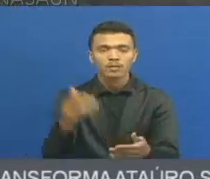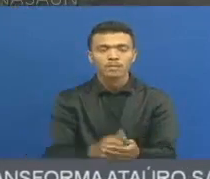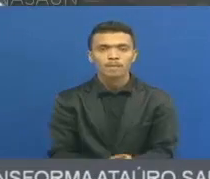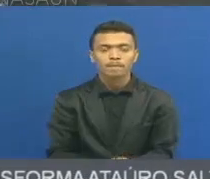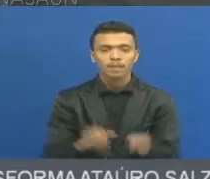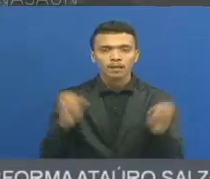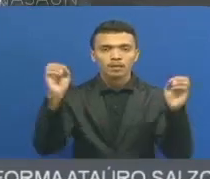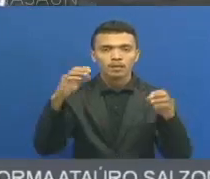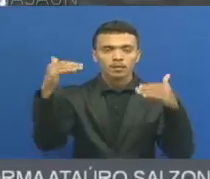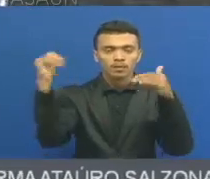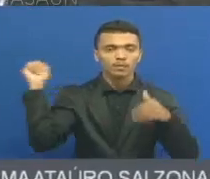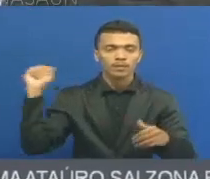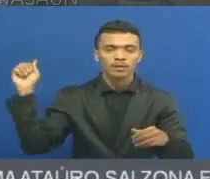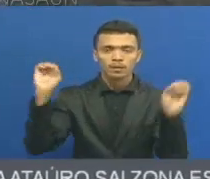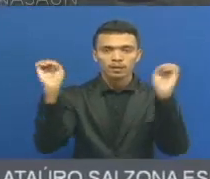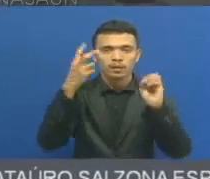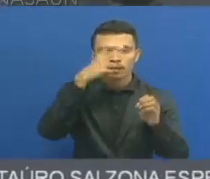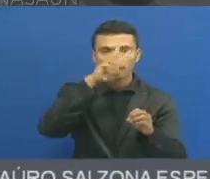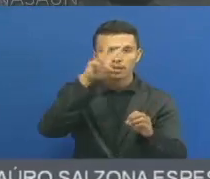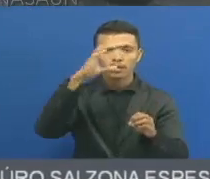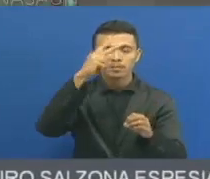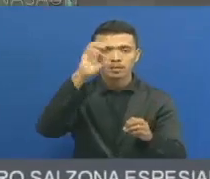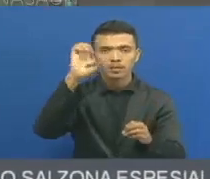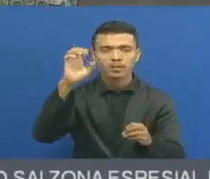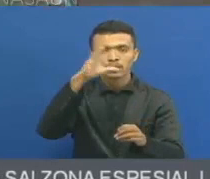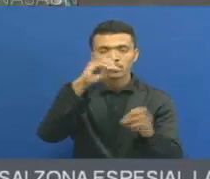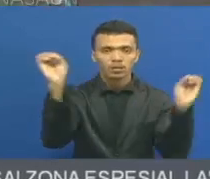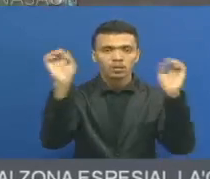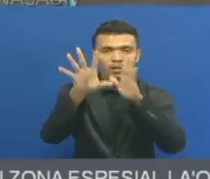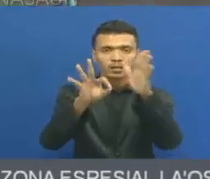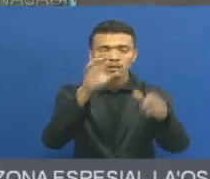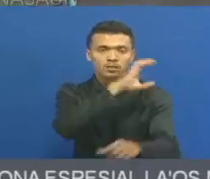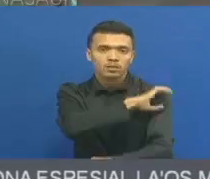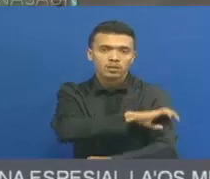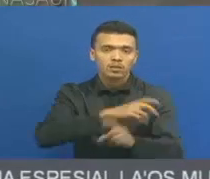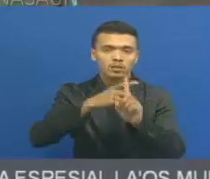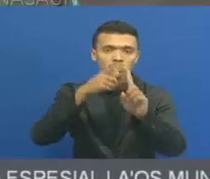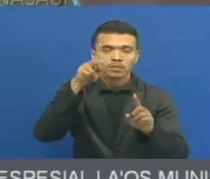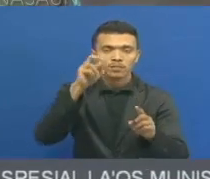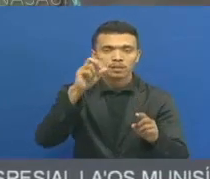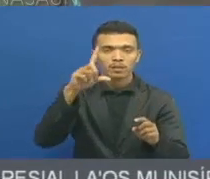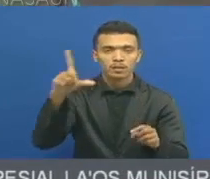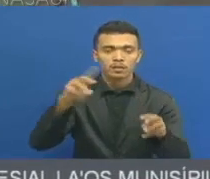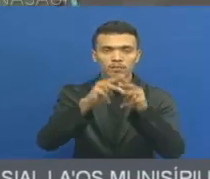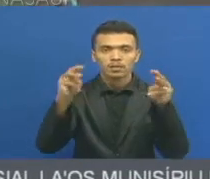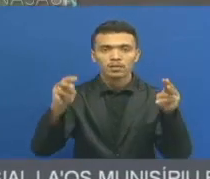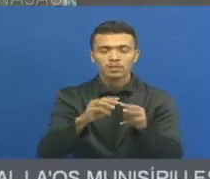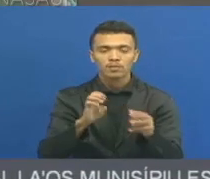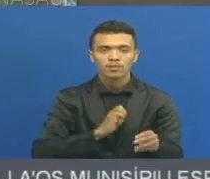La supervisiona o Comissão Nacional Eleição CNE, no la retan segurança o Polícia Nacional Timor-Leste, município